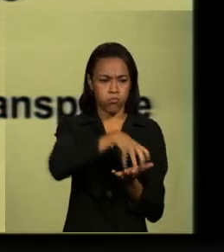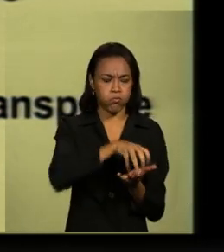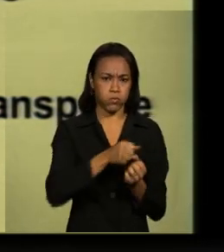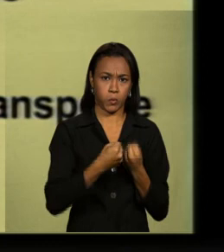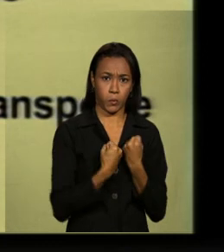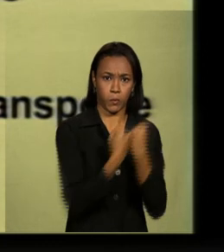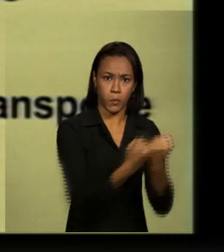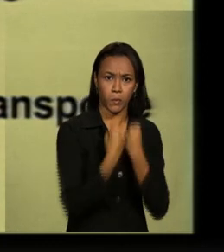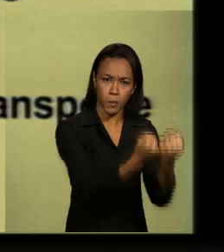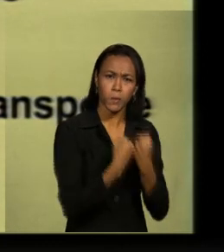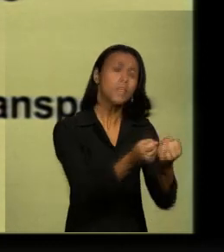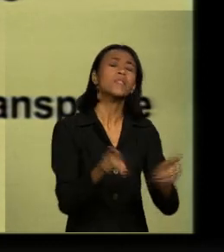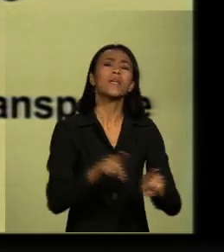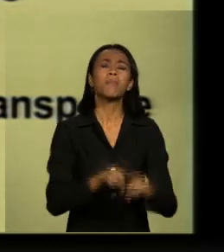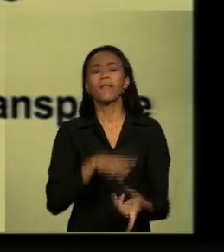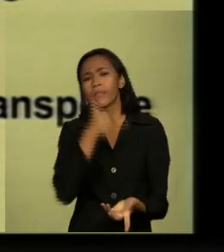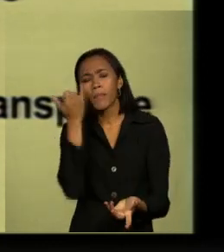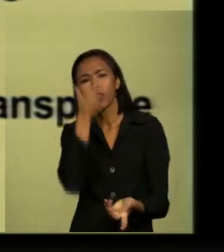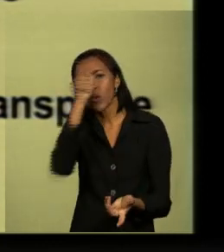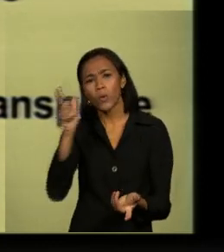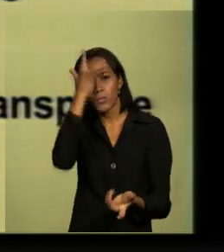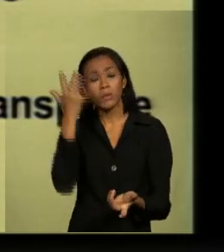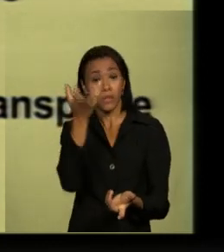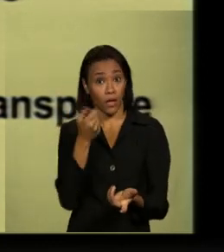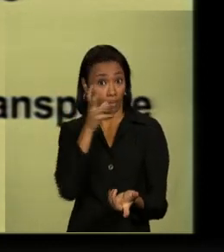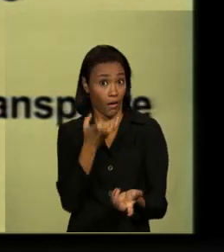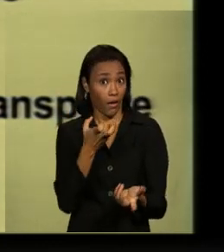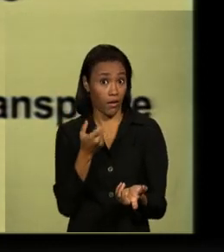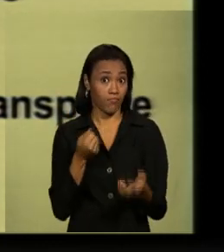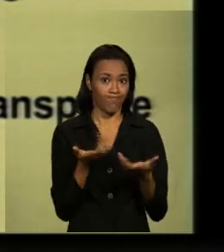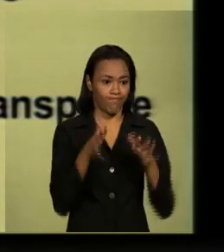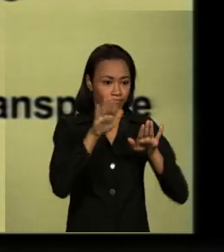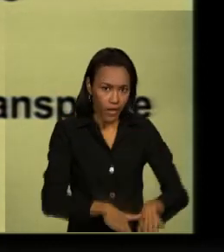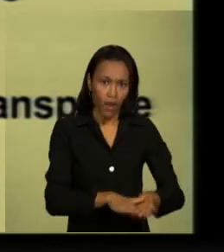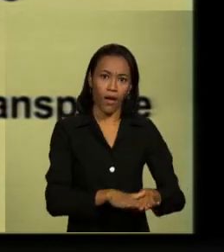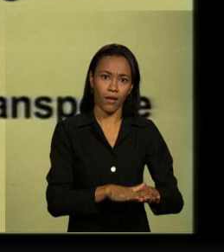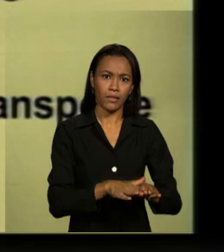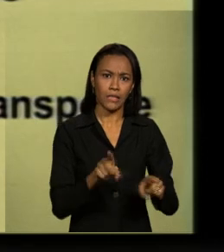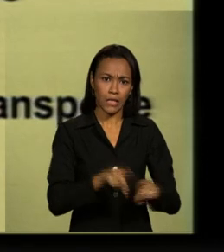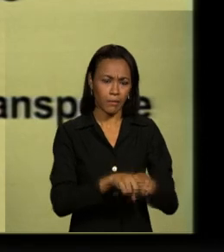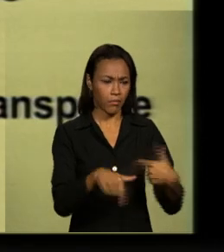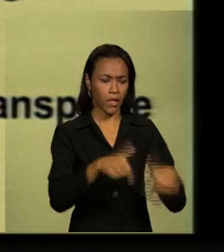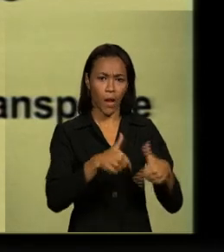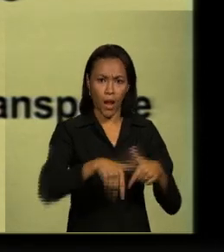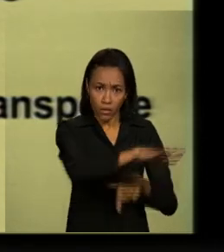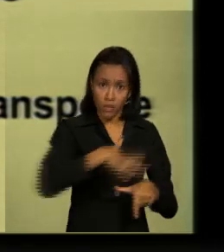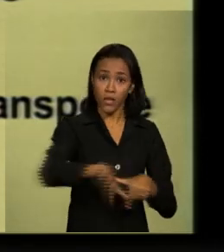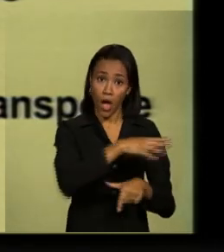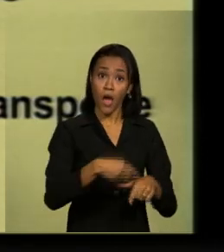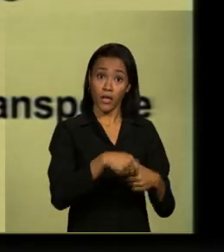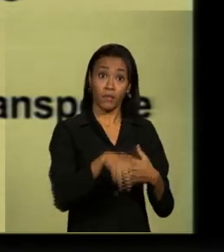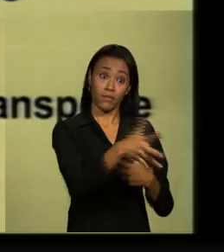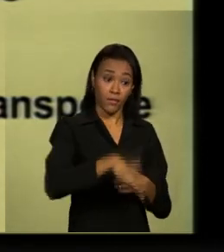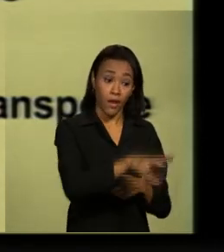operadores Ferroviários Independentes que deseja instalar instalar e operar serviços de